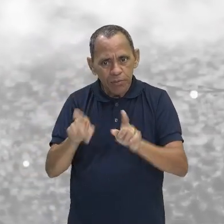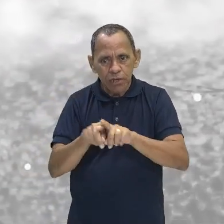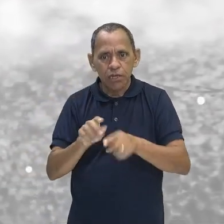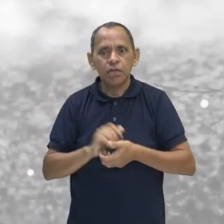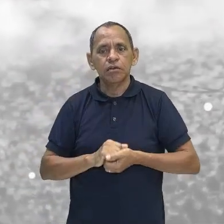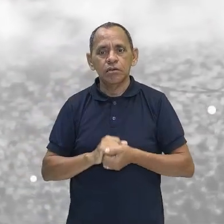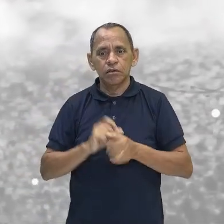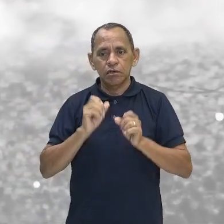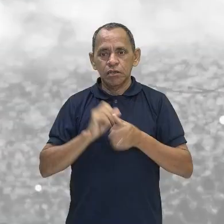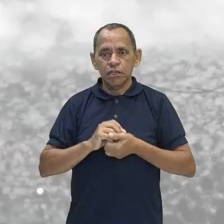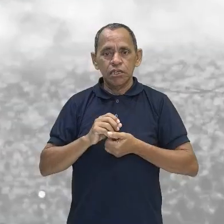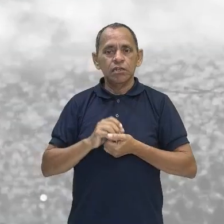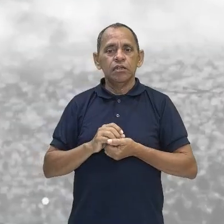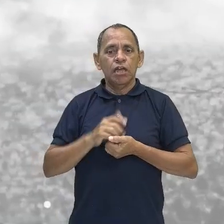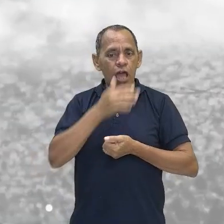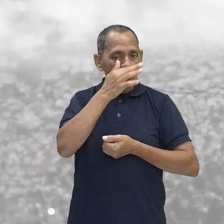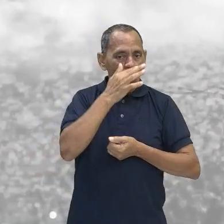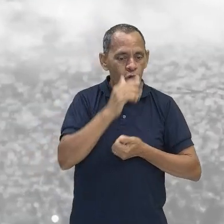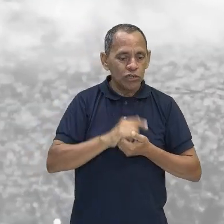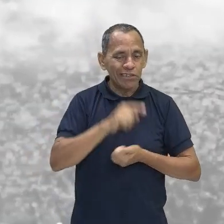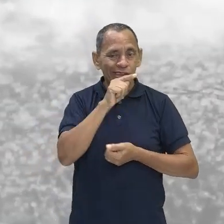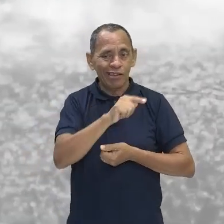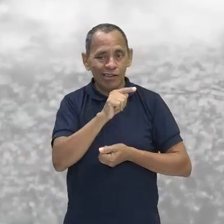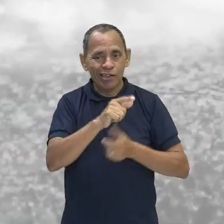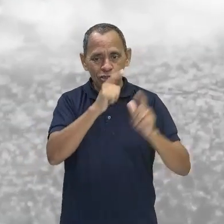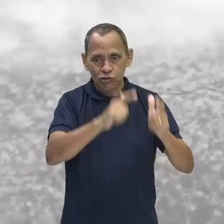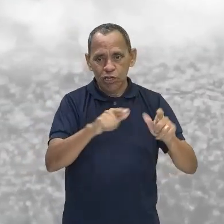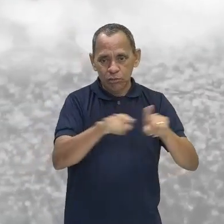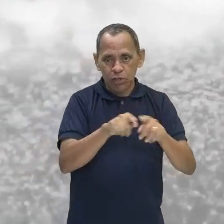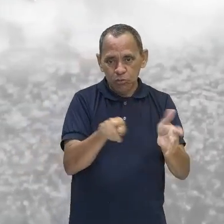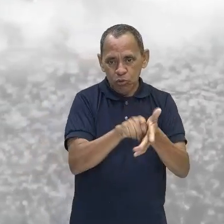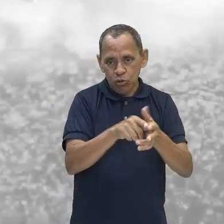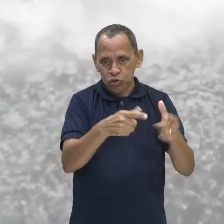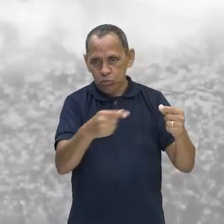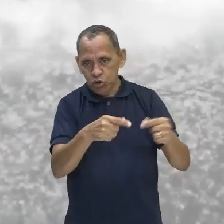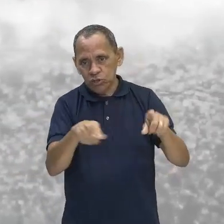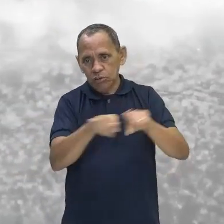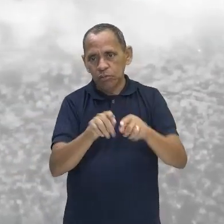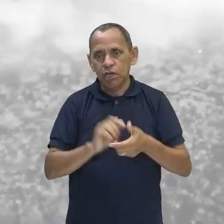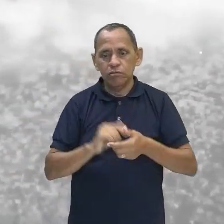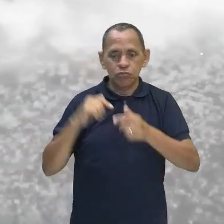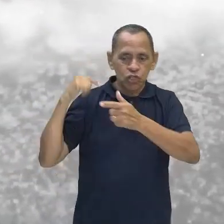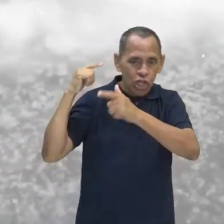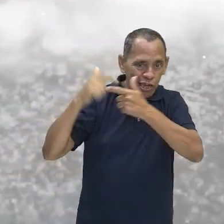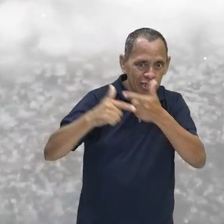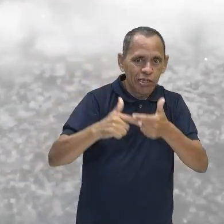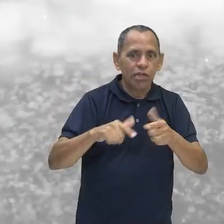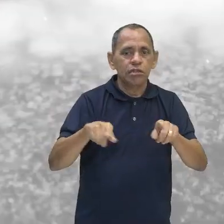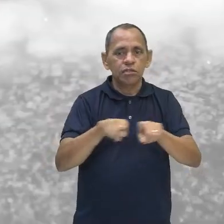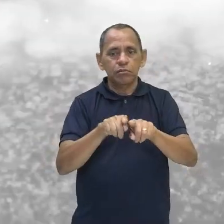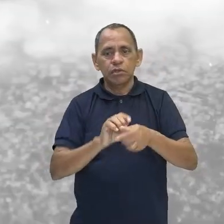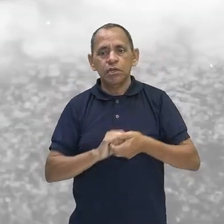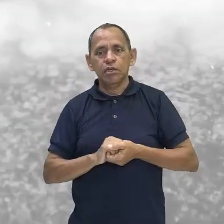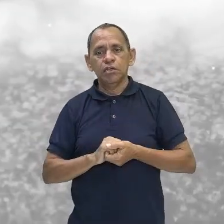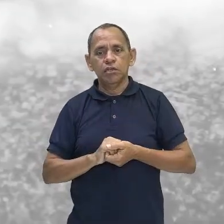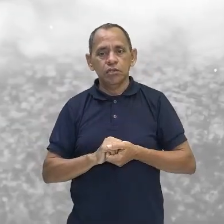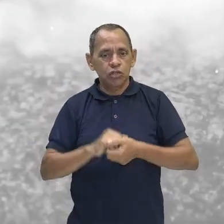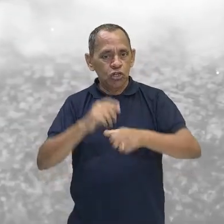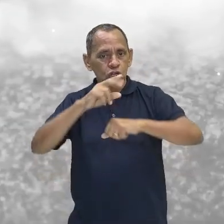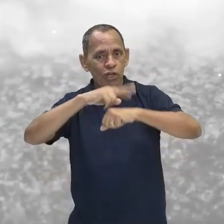rosa, da rosa de Hiroshima. A rosa hereditária, a rosa